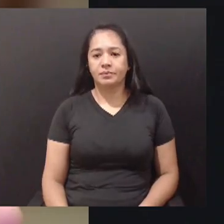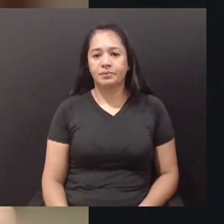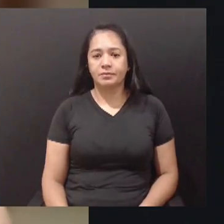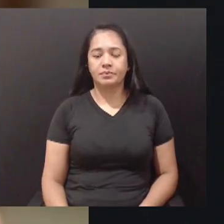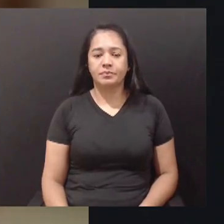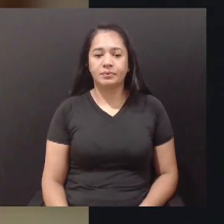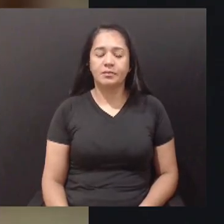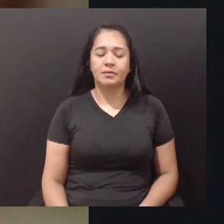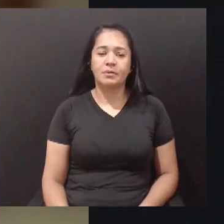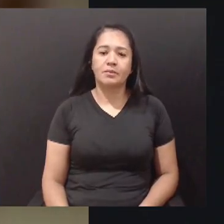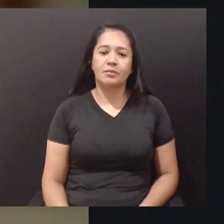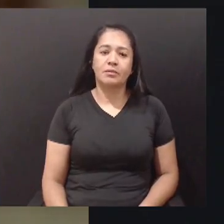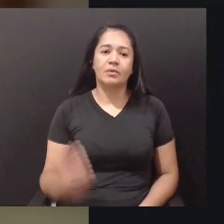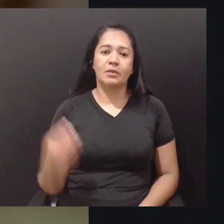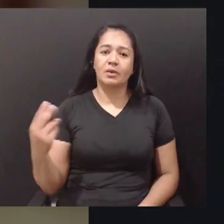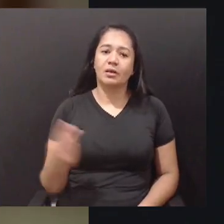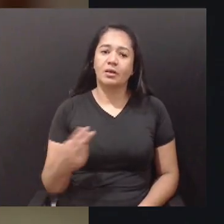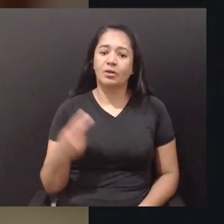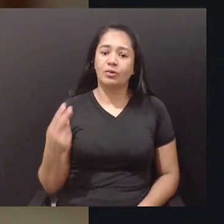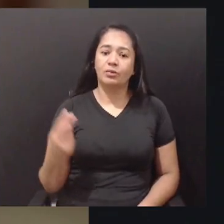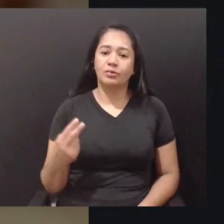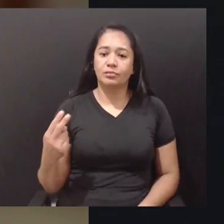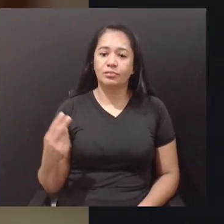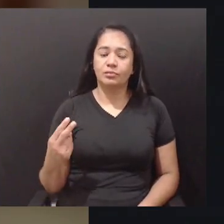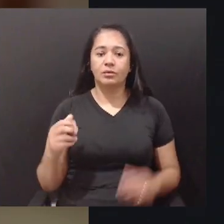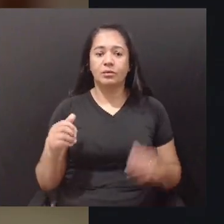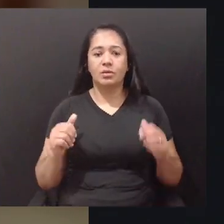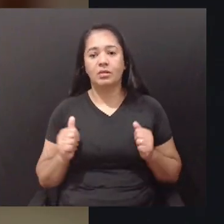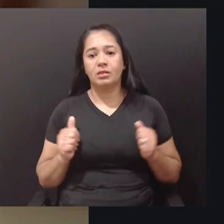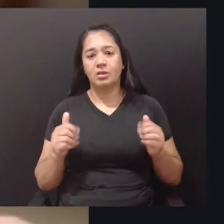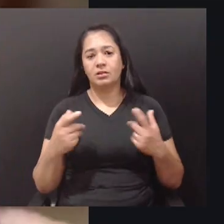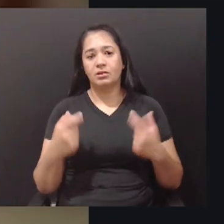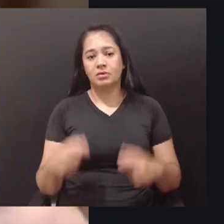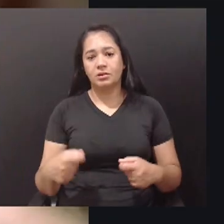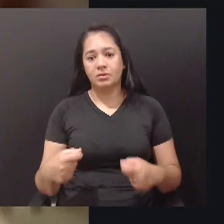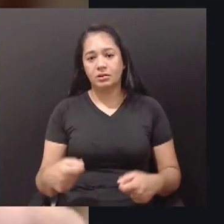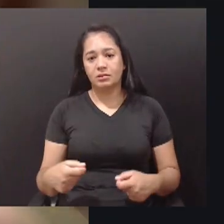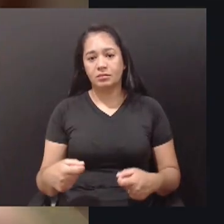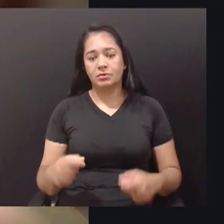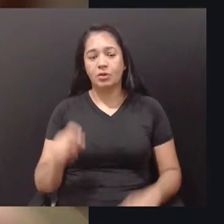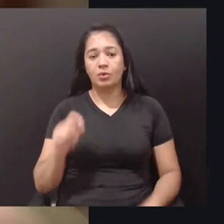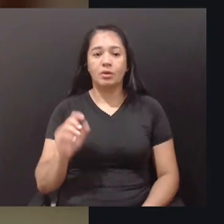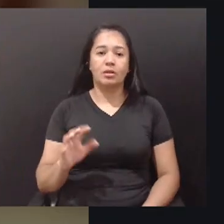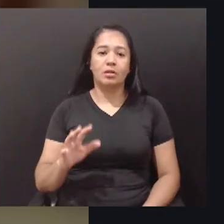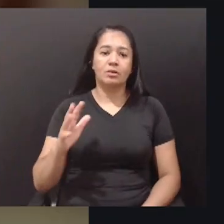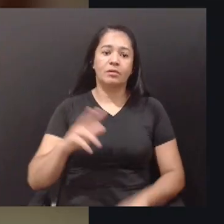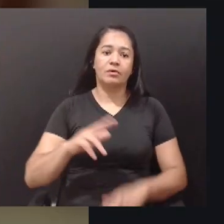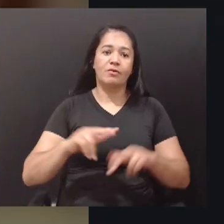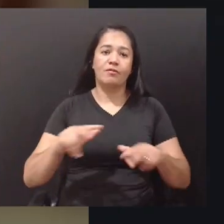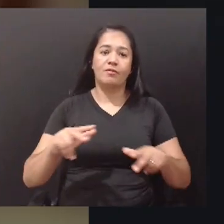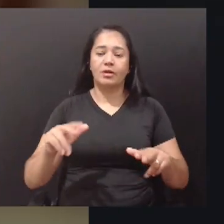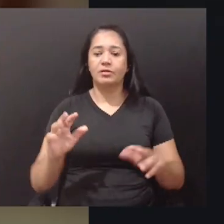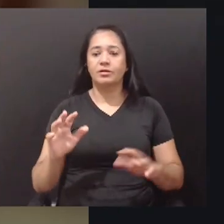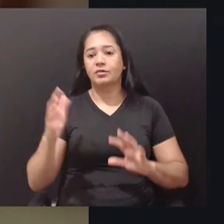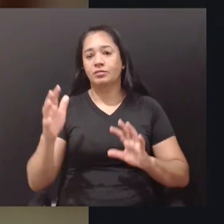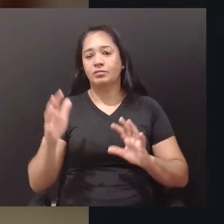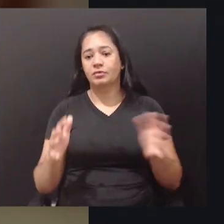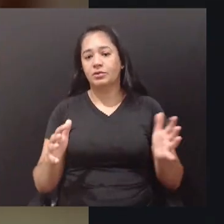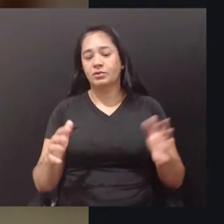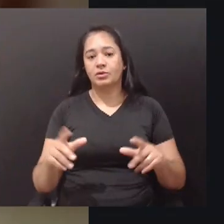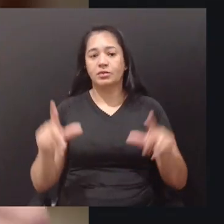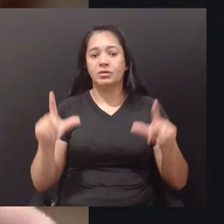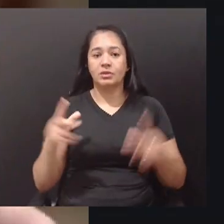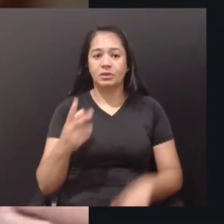mas não deflagraram as ações necessárias. E aí vem diversas razões, eu destacaria duas